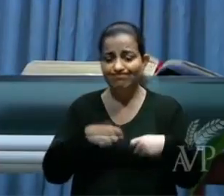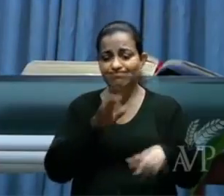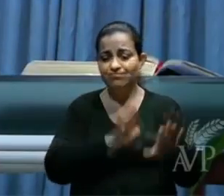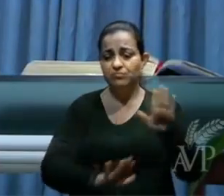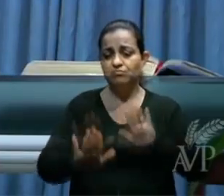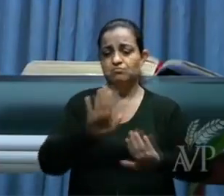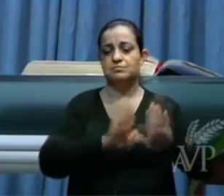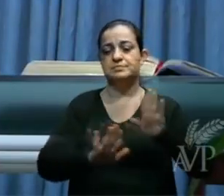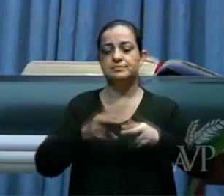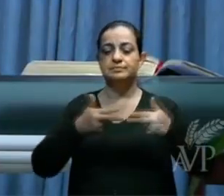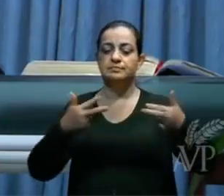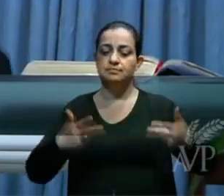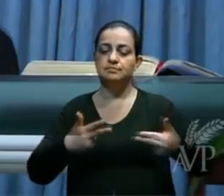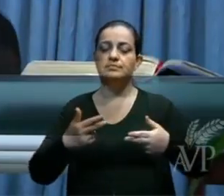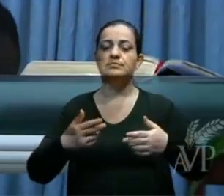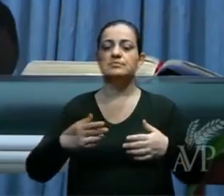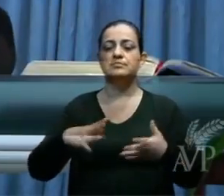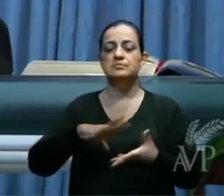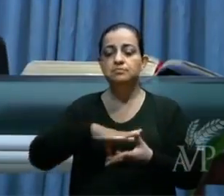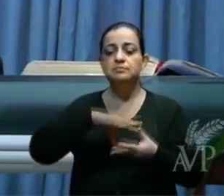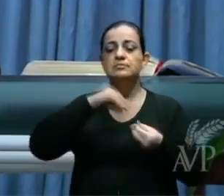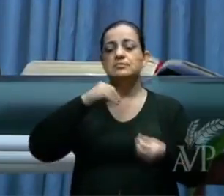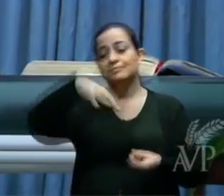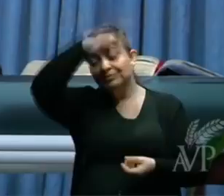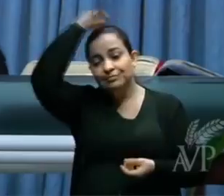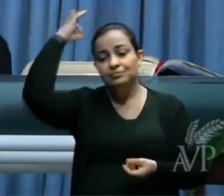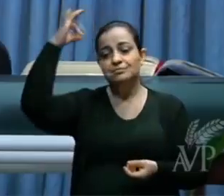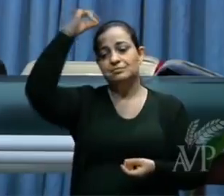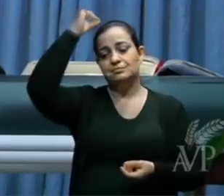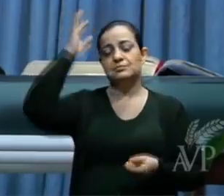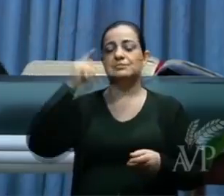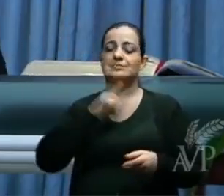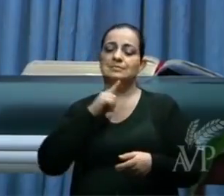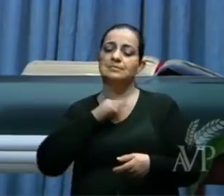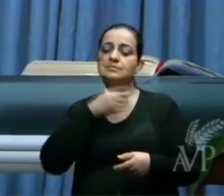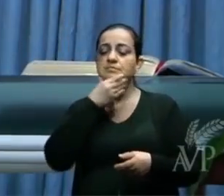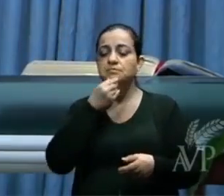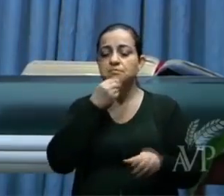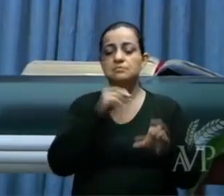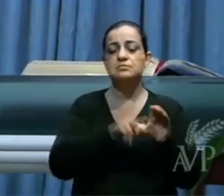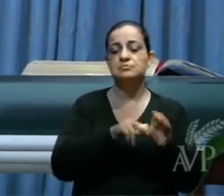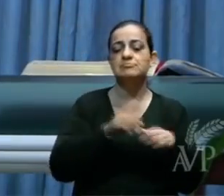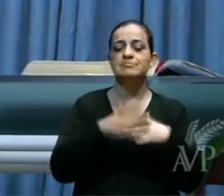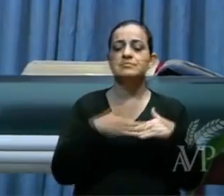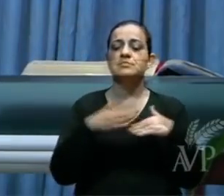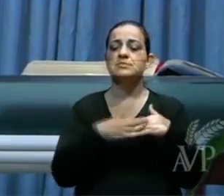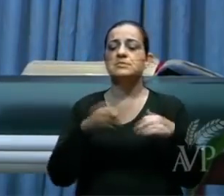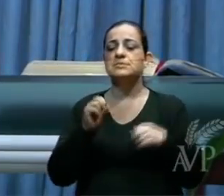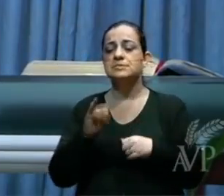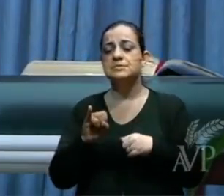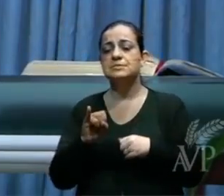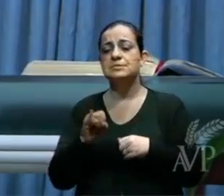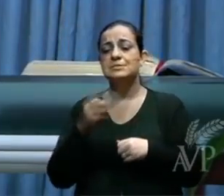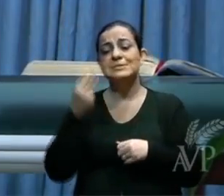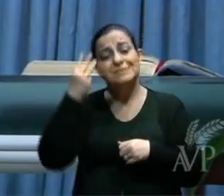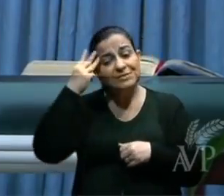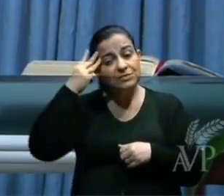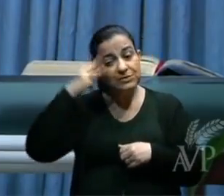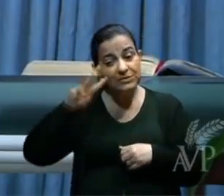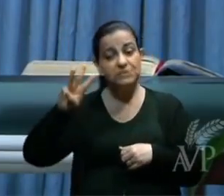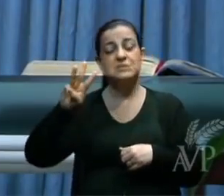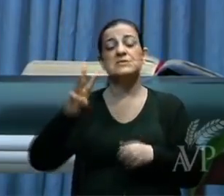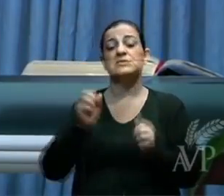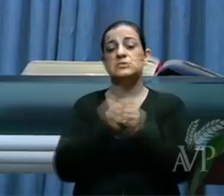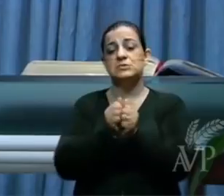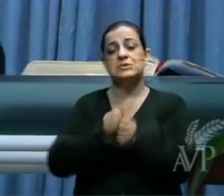espirituais aí há pessoas que o irmãos queridos se você fica três dias ao redor